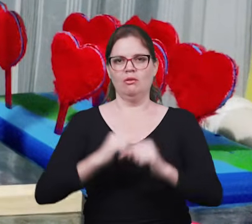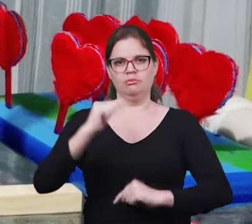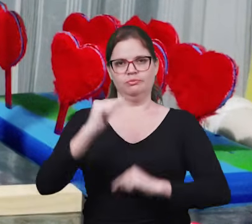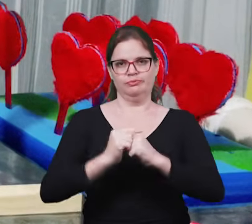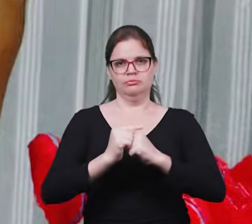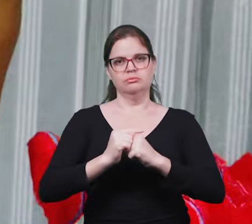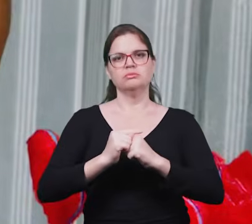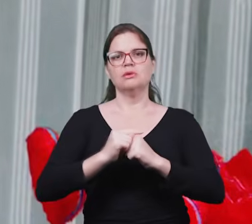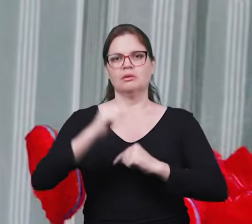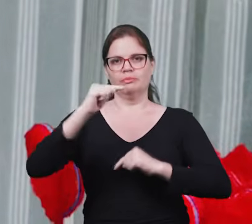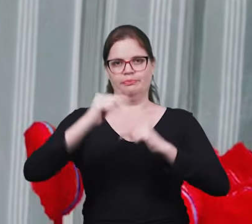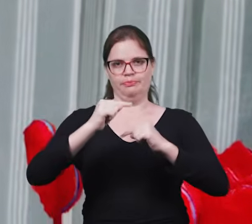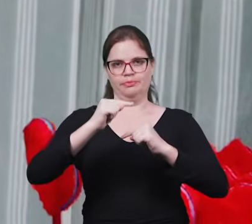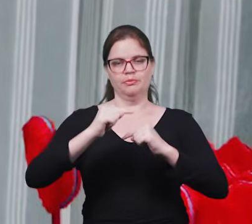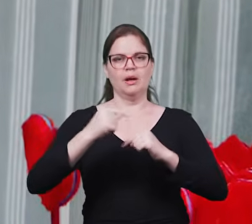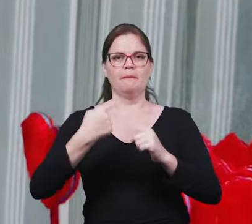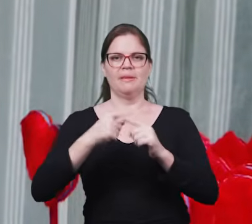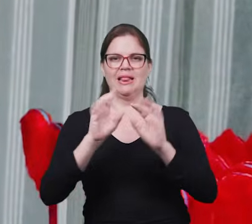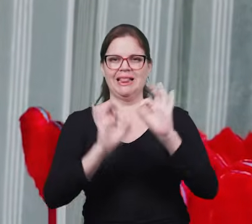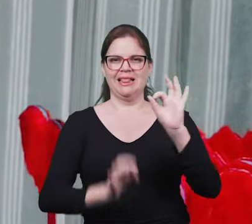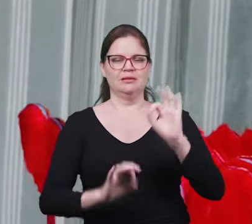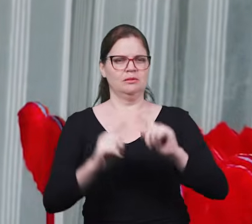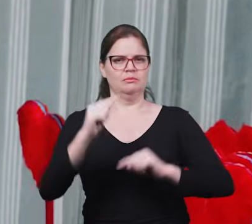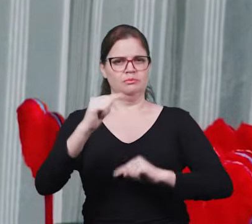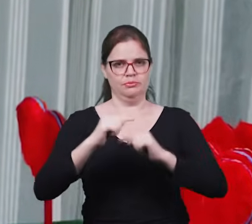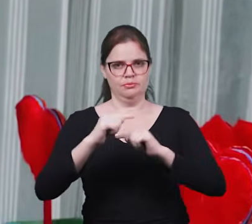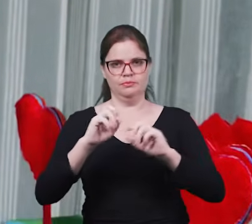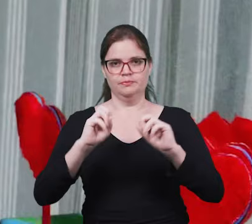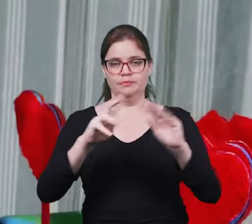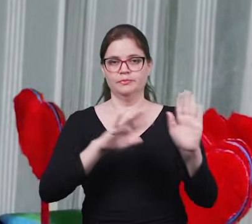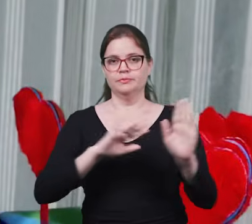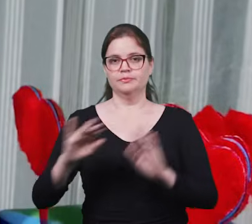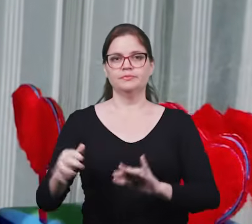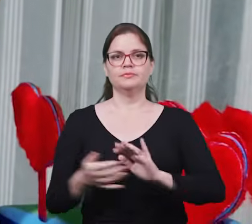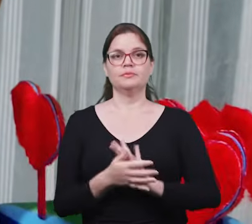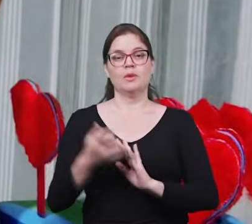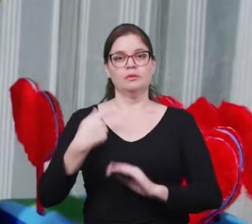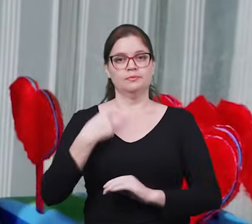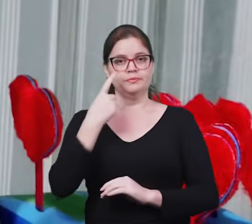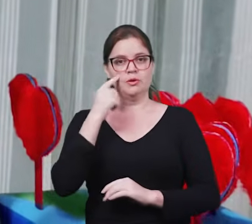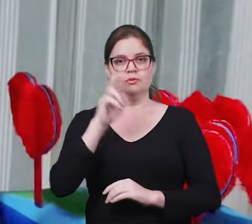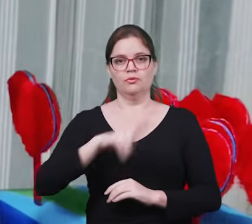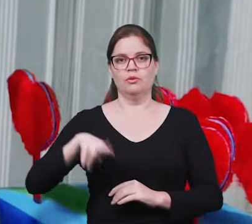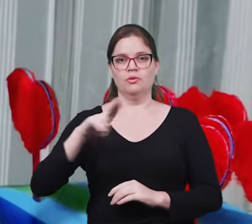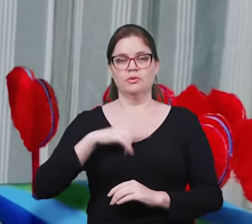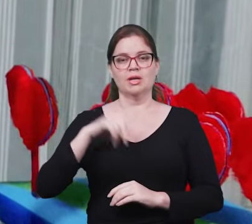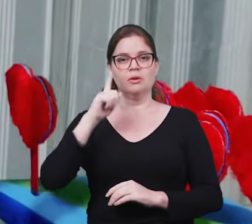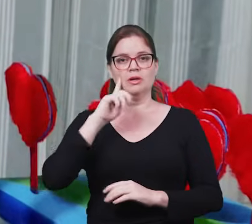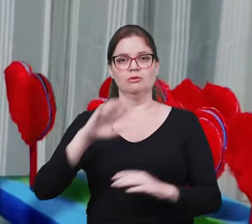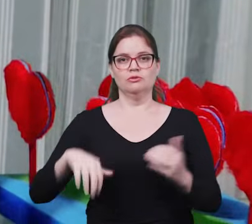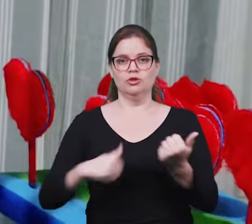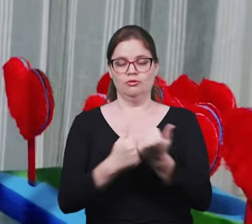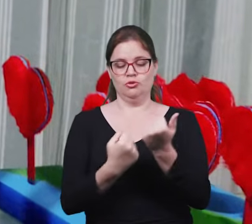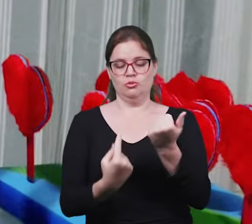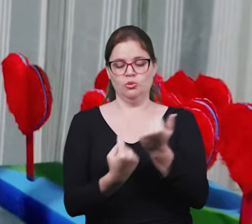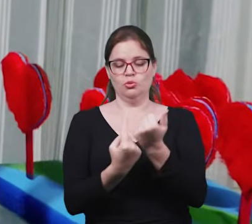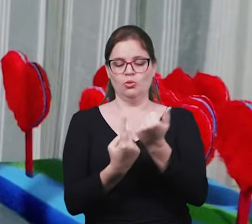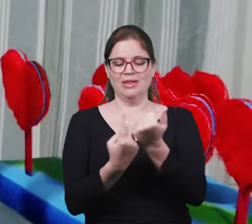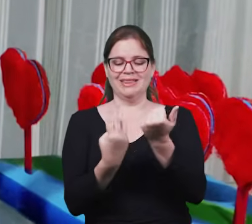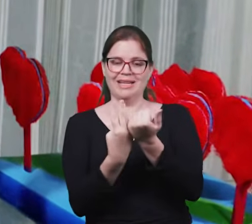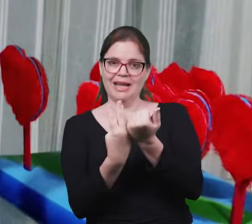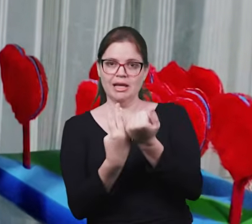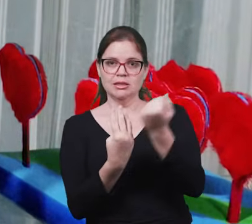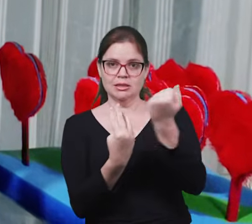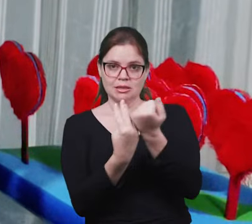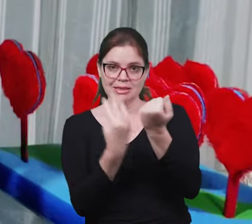crianças que são bebês. É este o resumo da aula para a classe de 0 a 3 anos. E eu estou usando o nível de suporte 3 para a